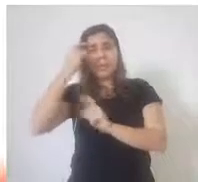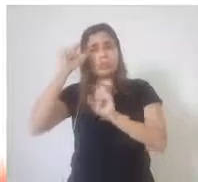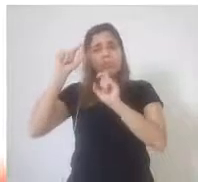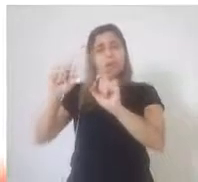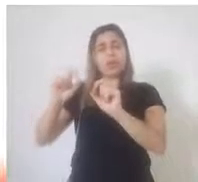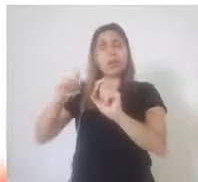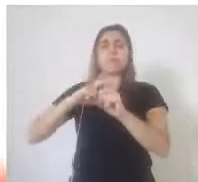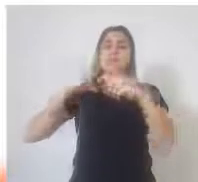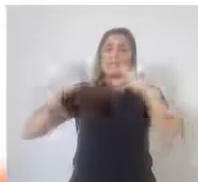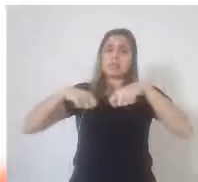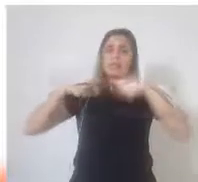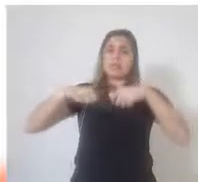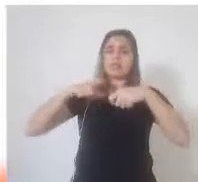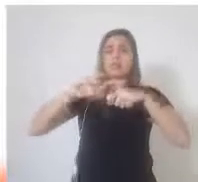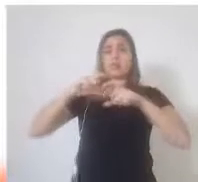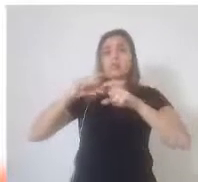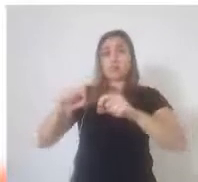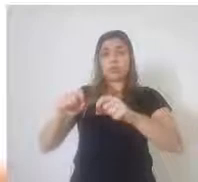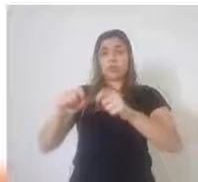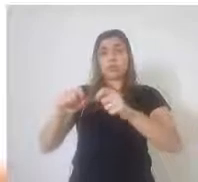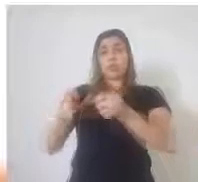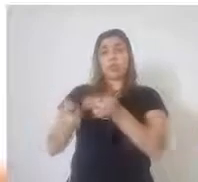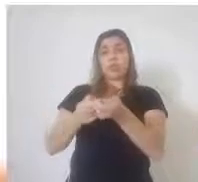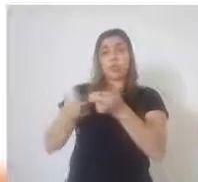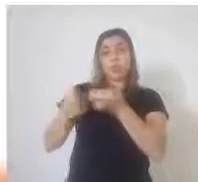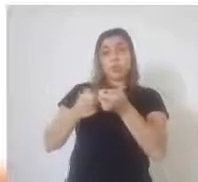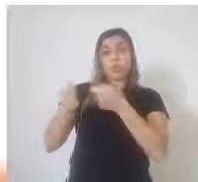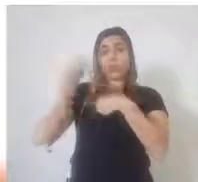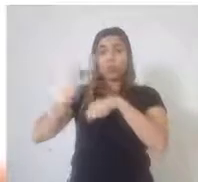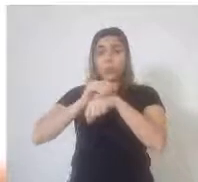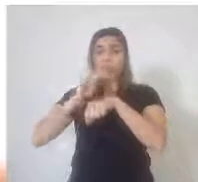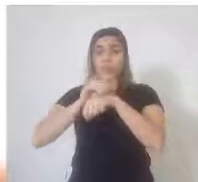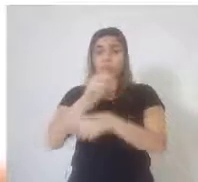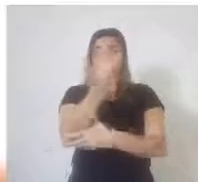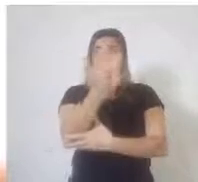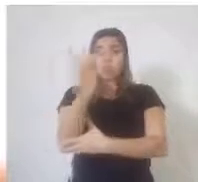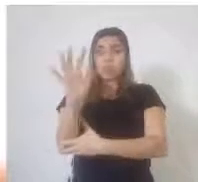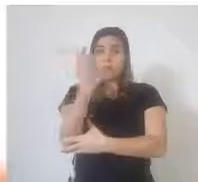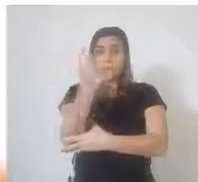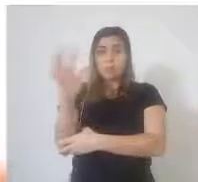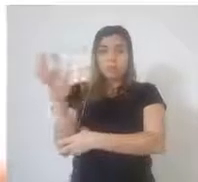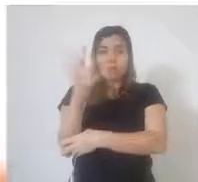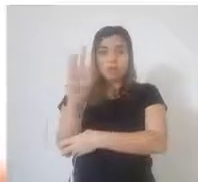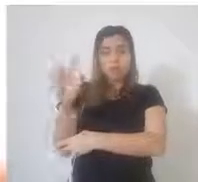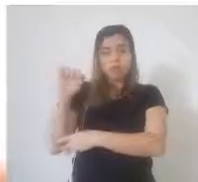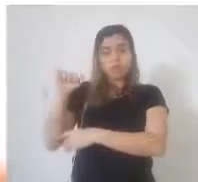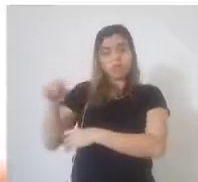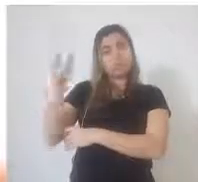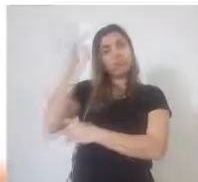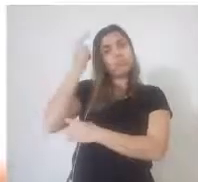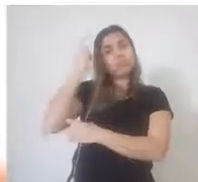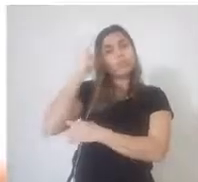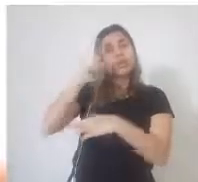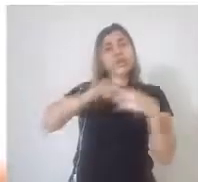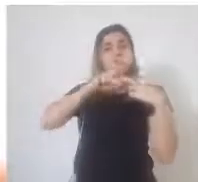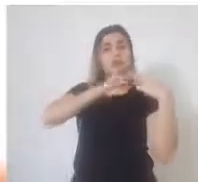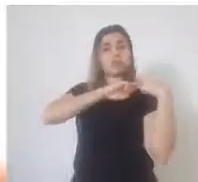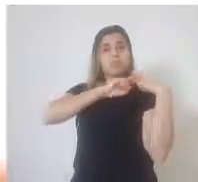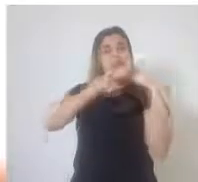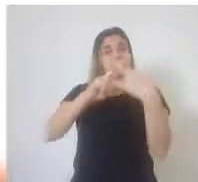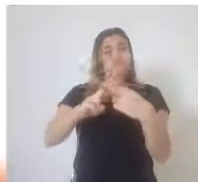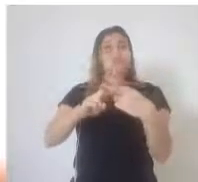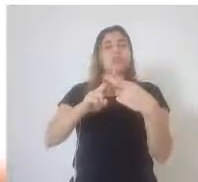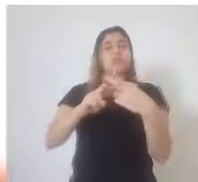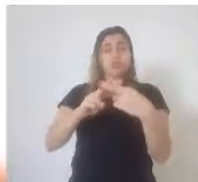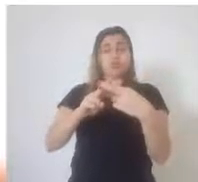logística reversa, ou seja, de ter uma responsabilidade sobre os resíduos gerados para aquele produto que ela